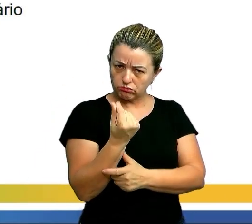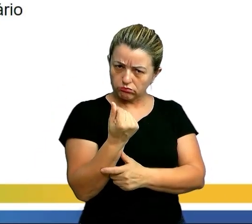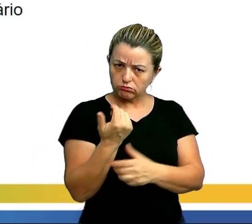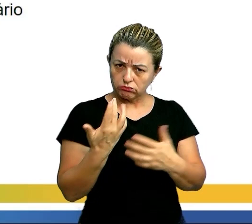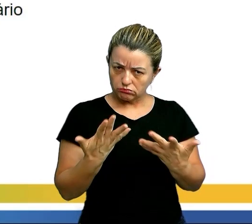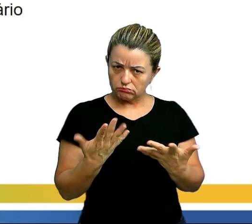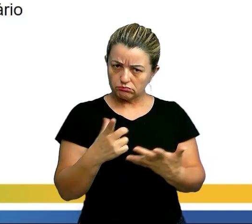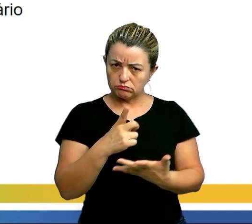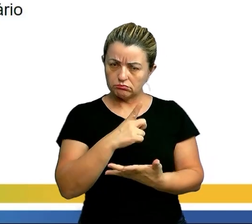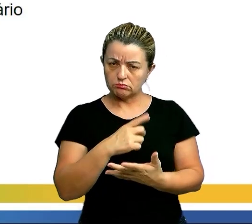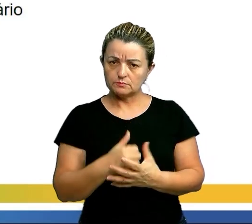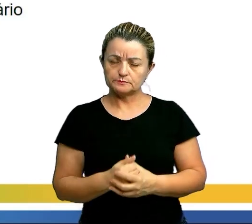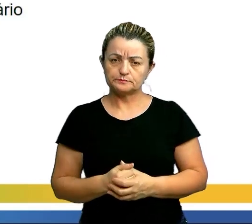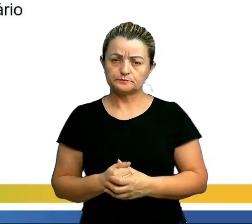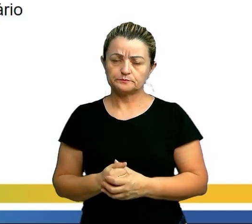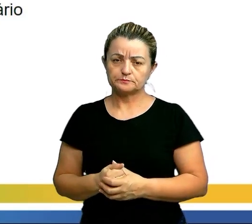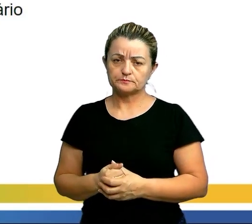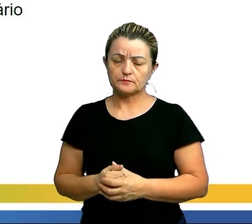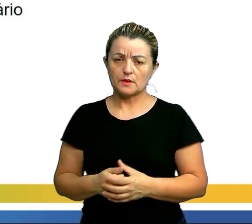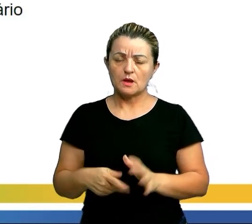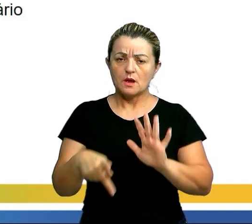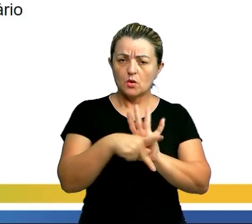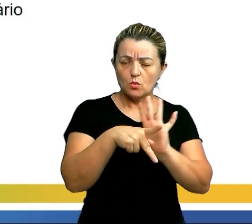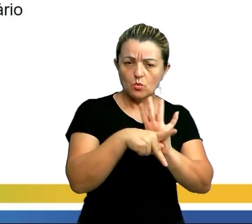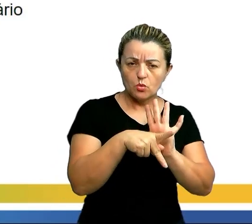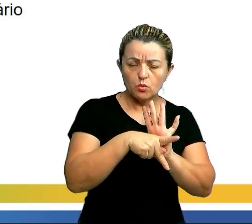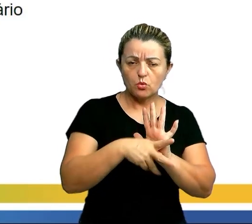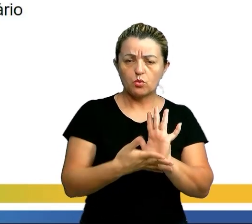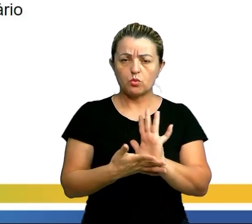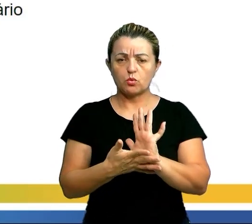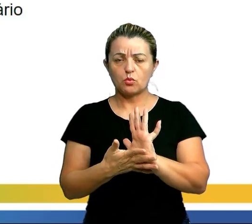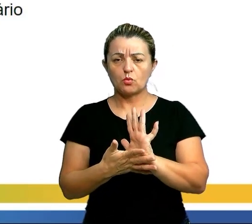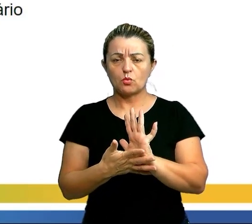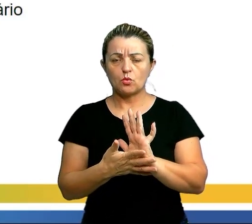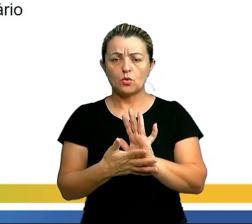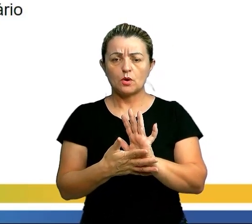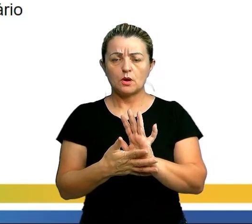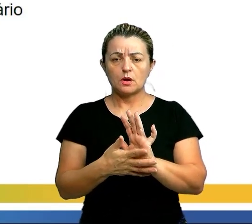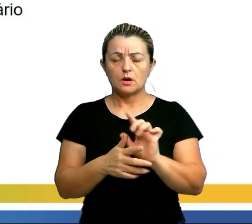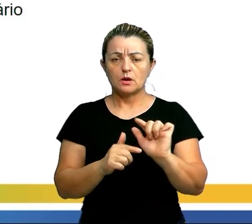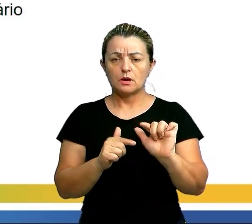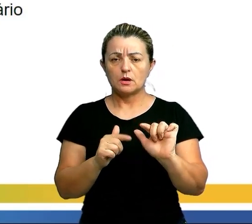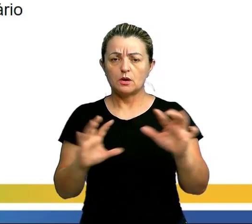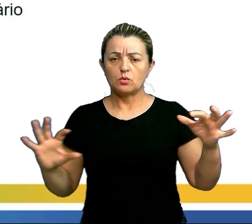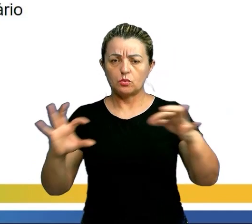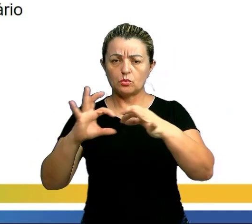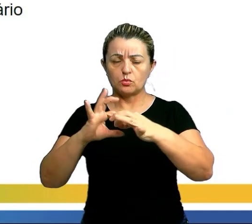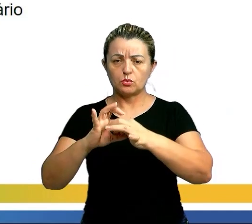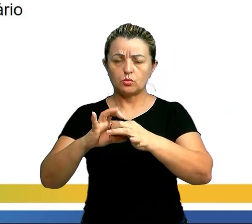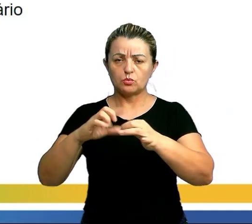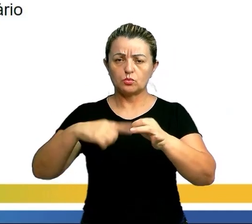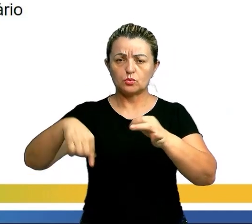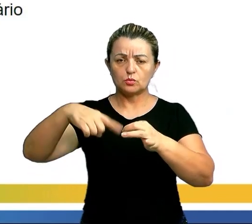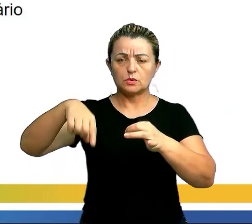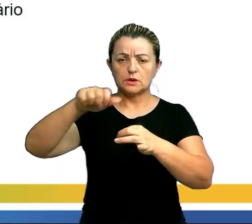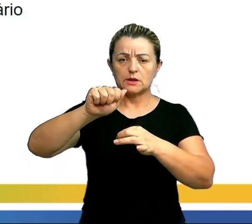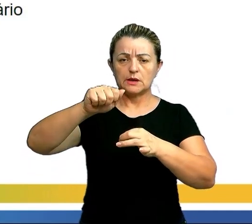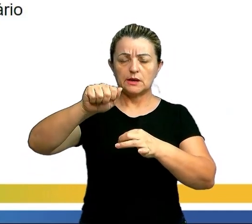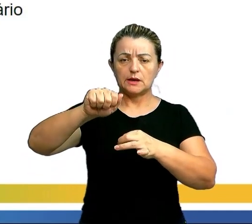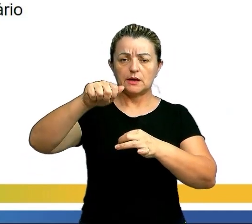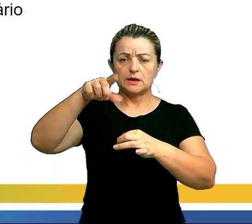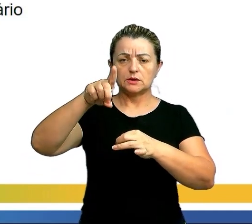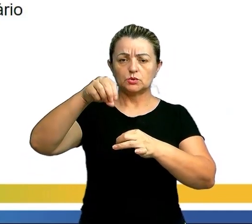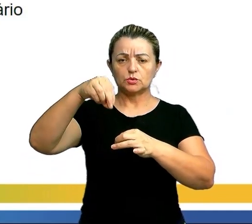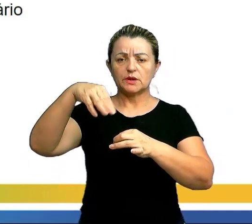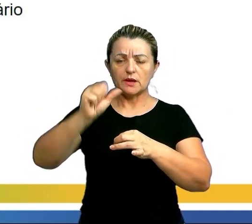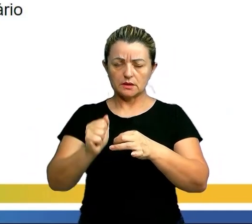não, hein? A característica do Mercosul é o funcionamento da União Aduaneira.